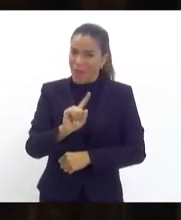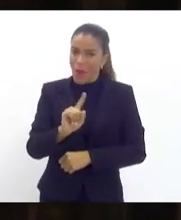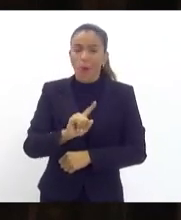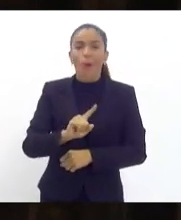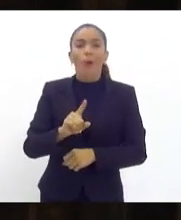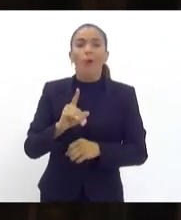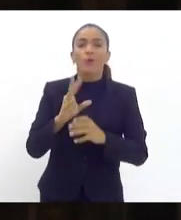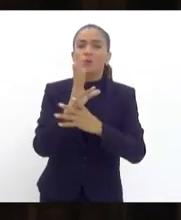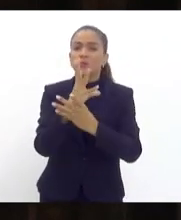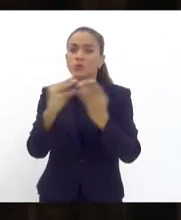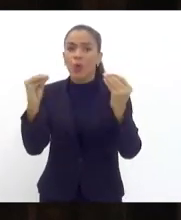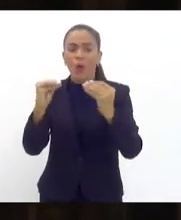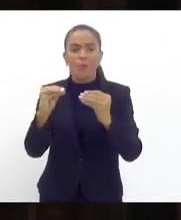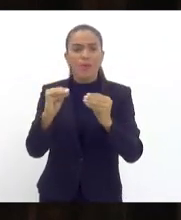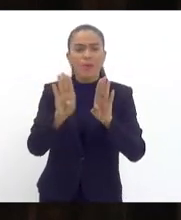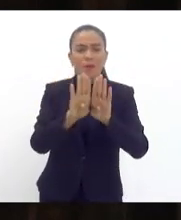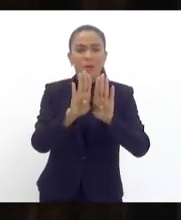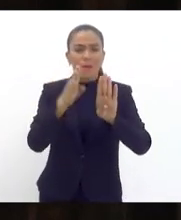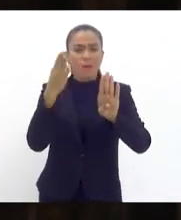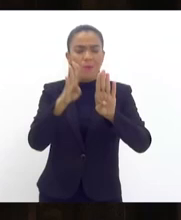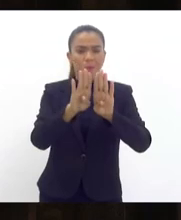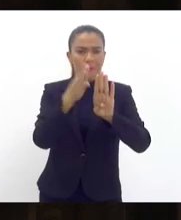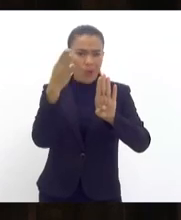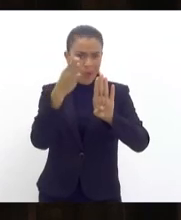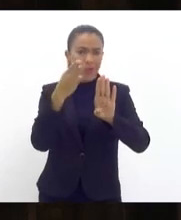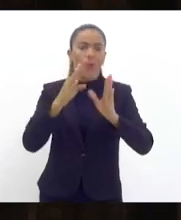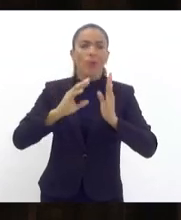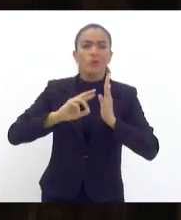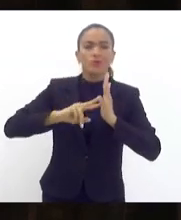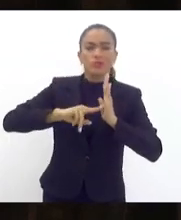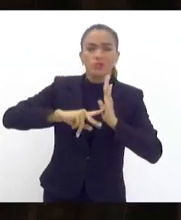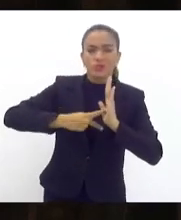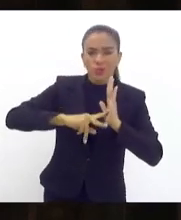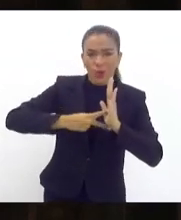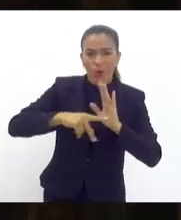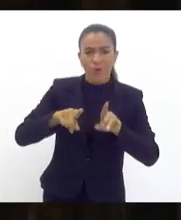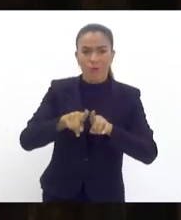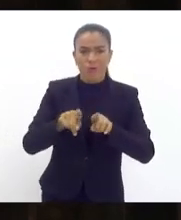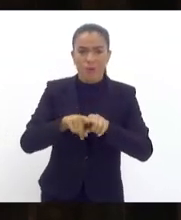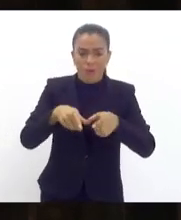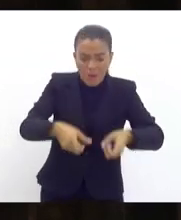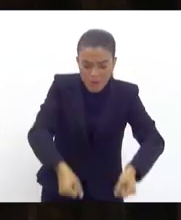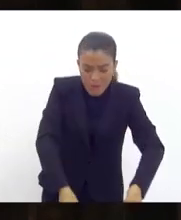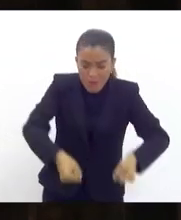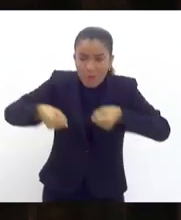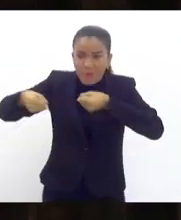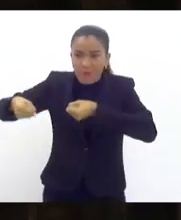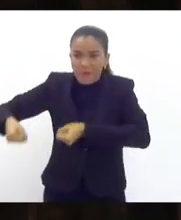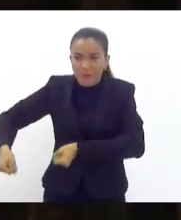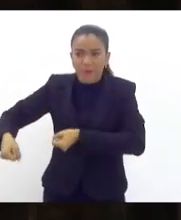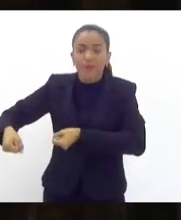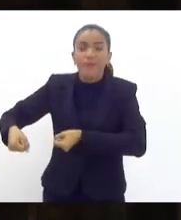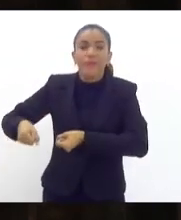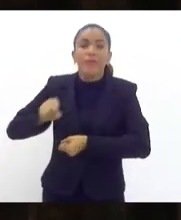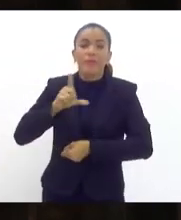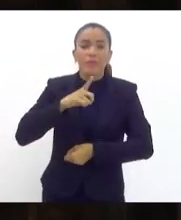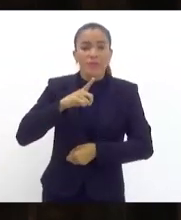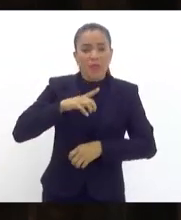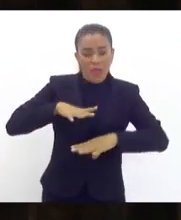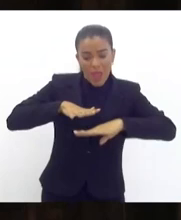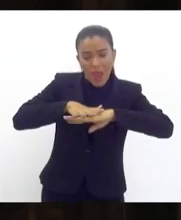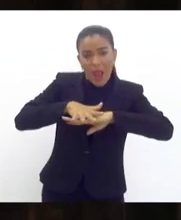de condomínios qualquer tipo ralos hoje mesmo tava ali eu tava lendo